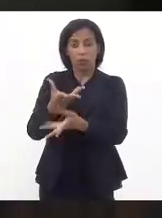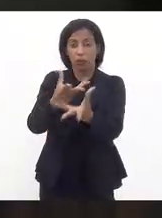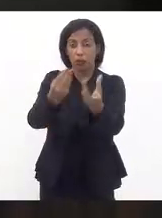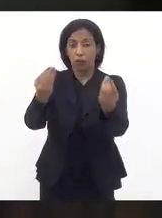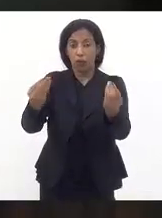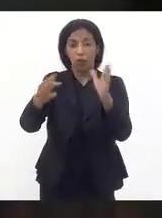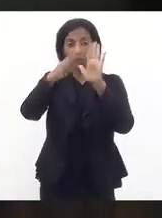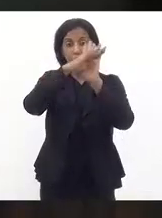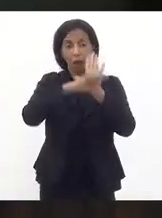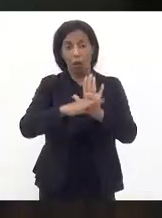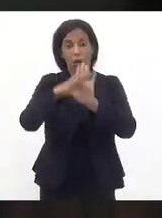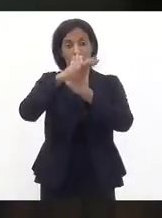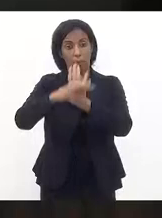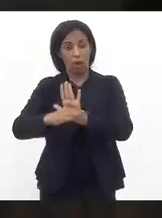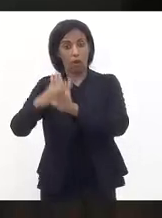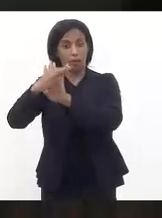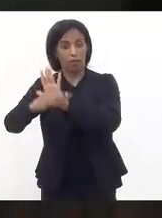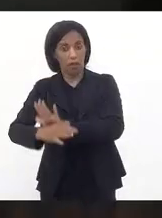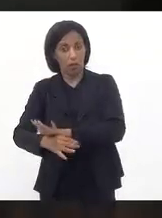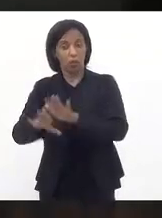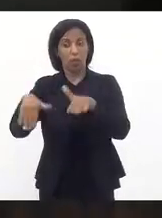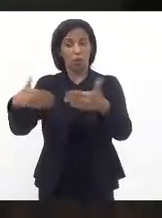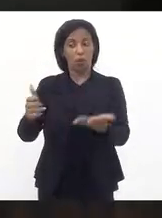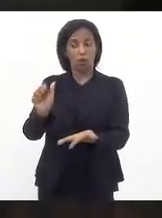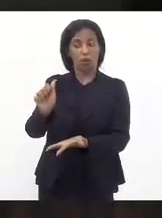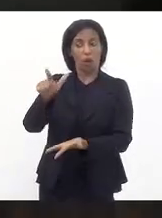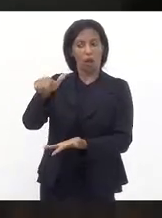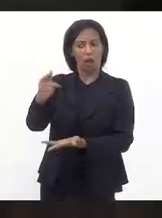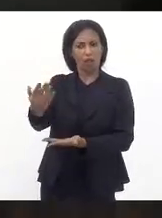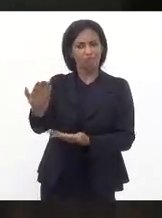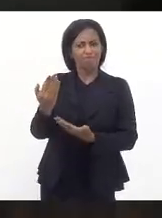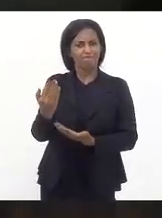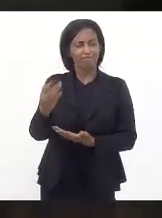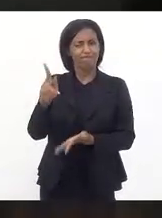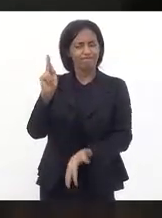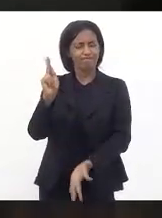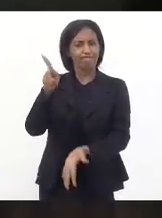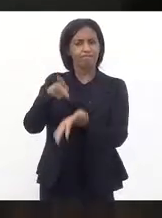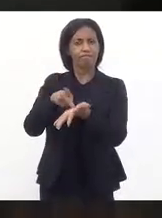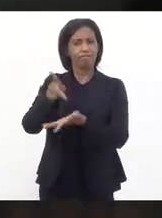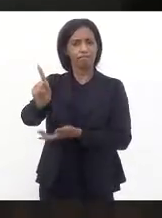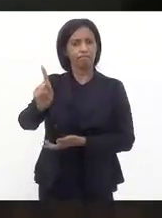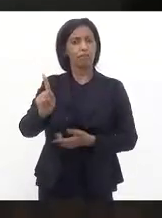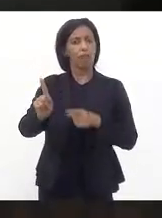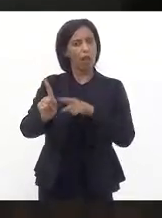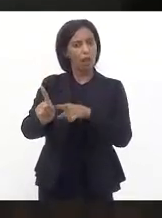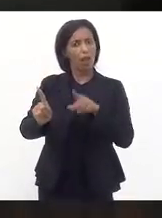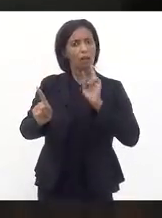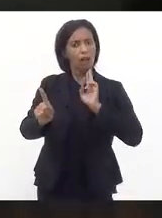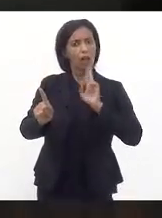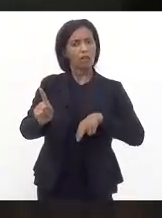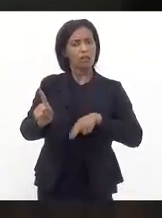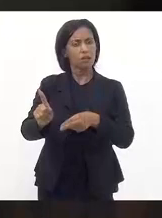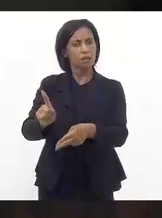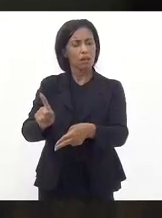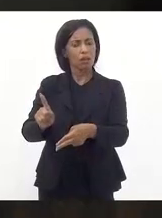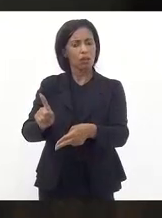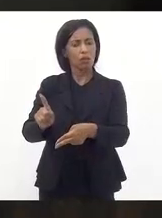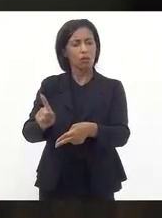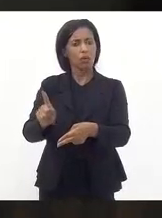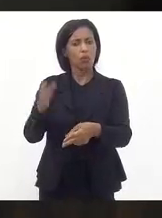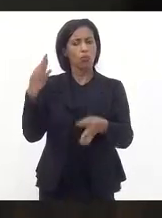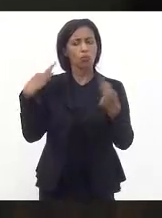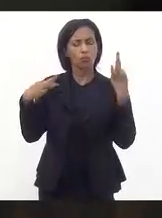pela ordem pela ordem e quando eu Deputado Alana trouxe o fato de fato de fato a